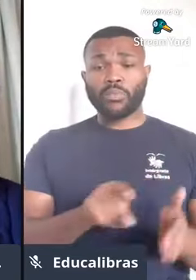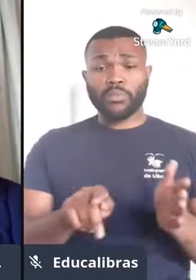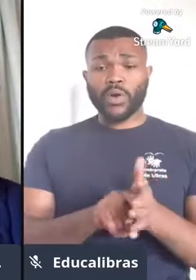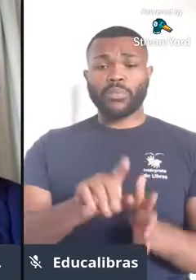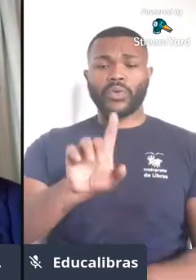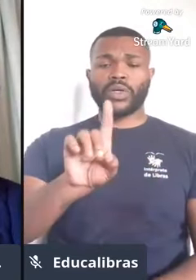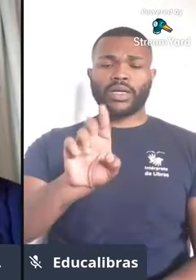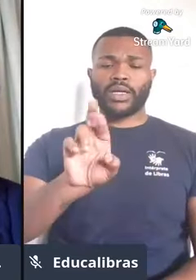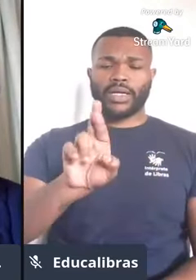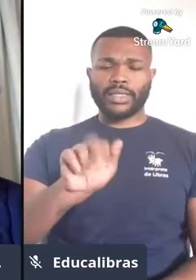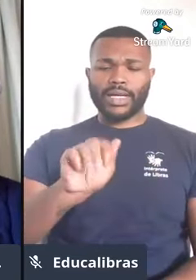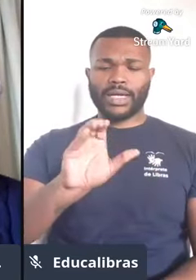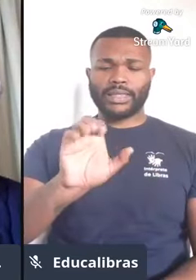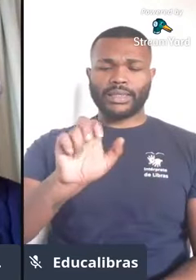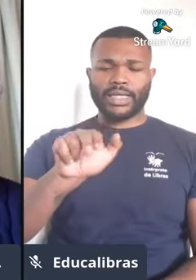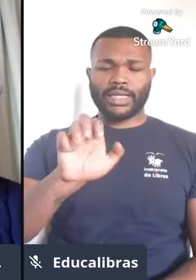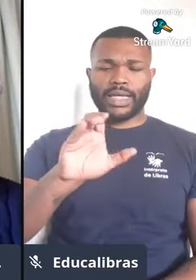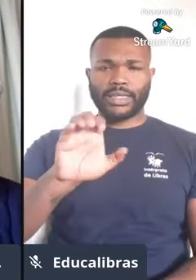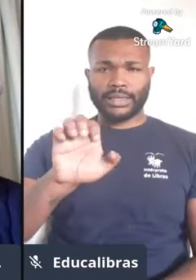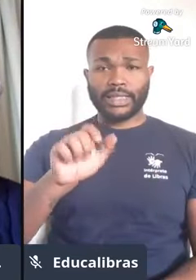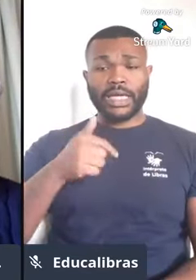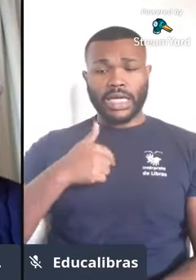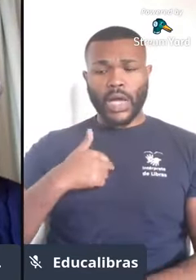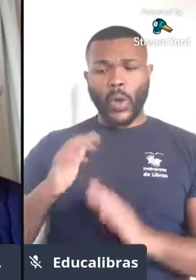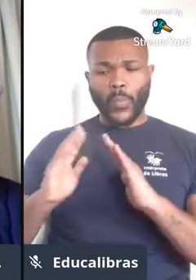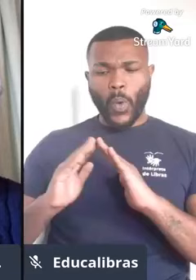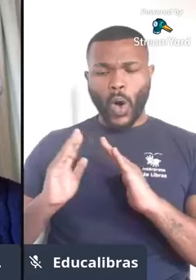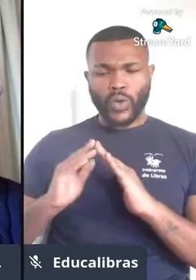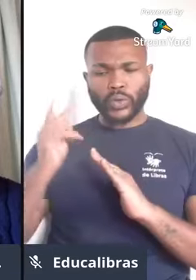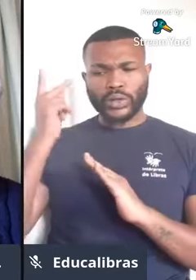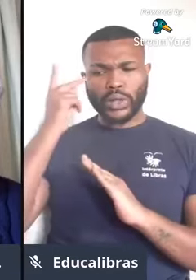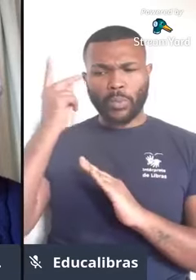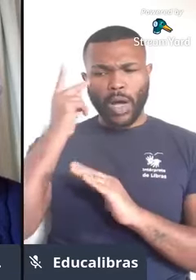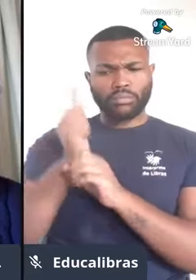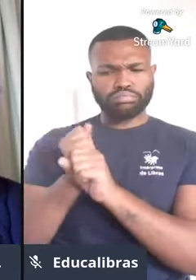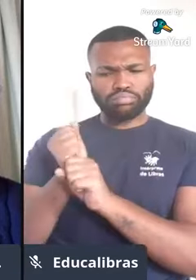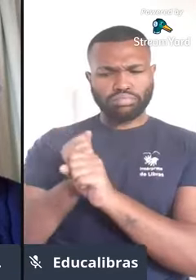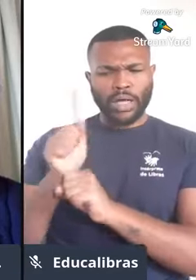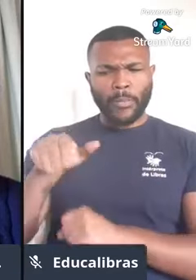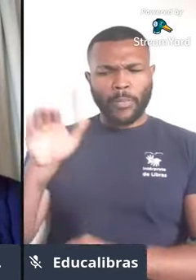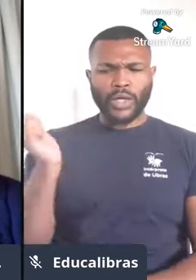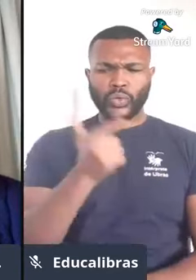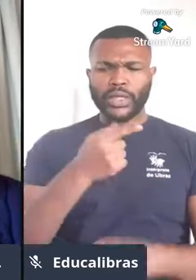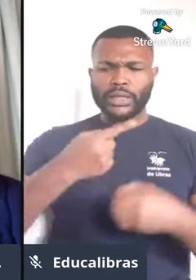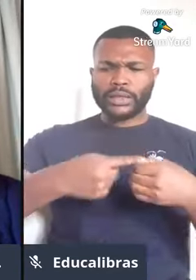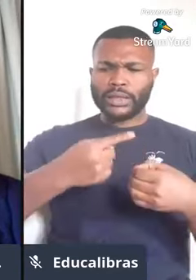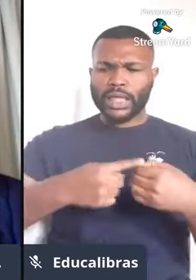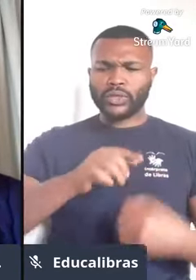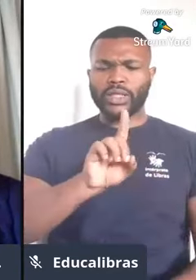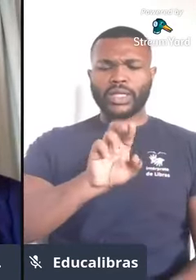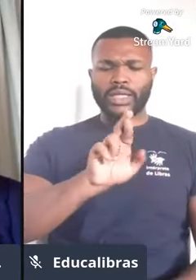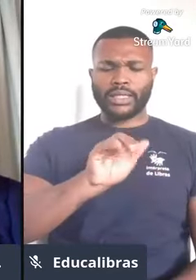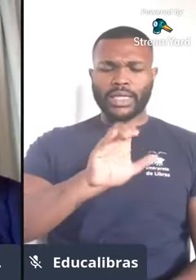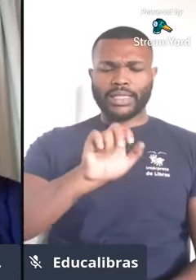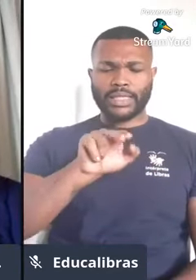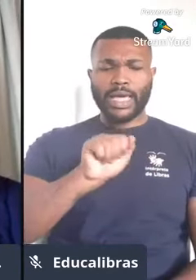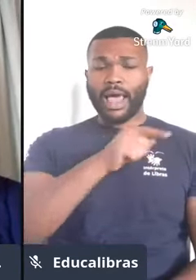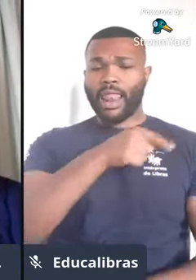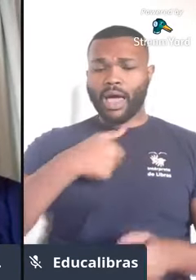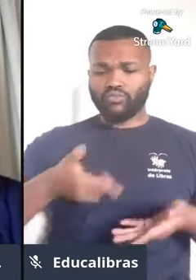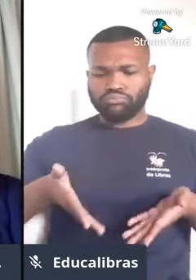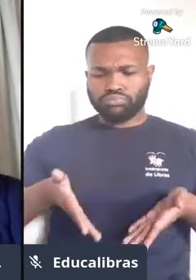Quer dizer, eu moro em São Paulo há décadas, há mais tempo do que morei em Dracena, minha cidade natal, mas eu sempre faço questão, quando